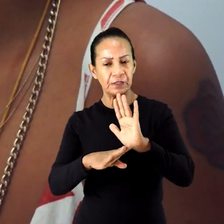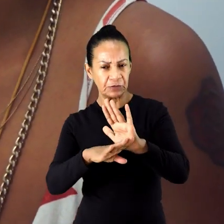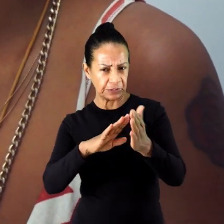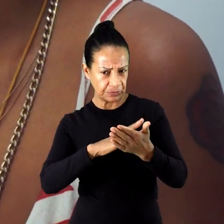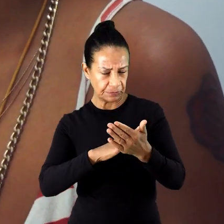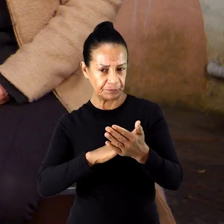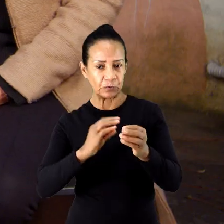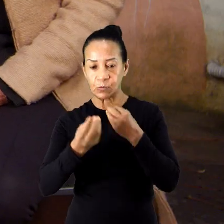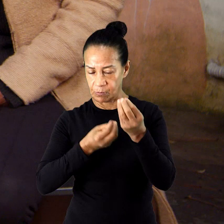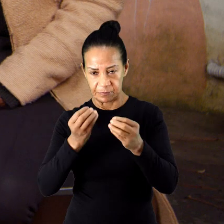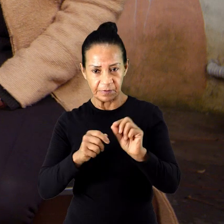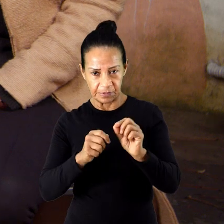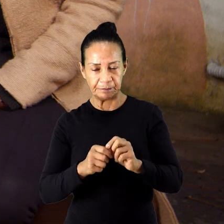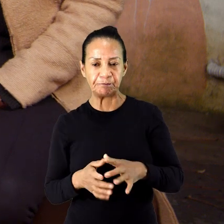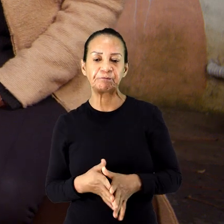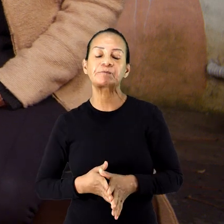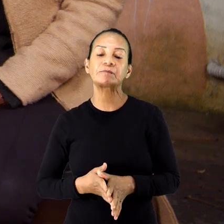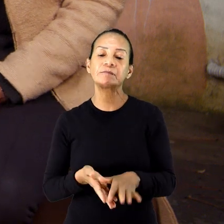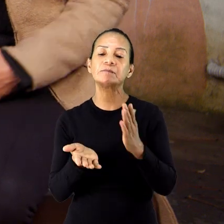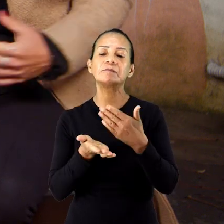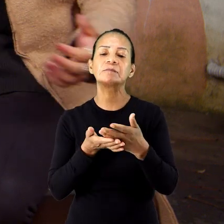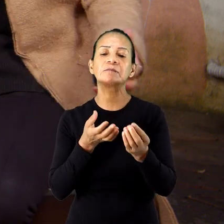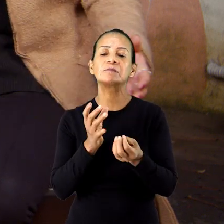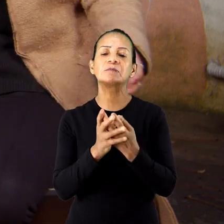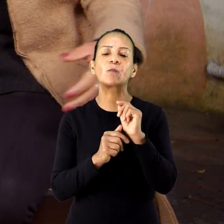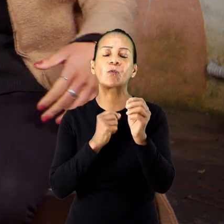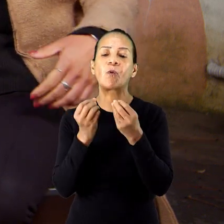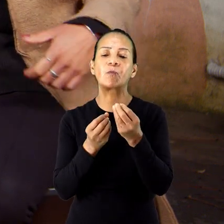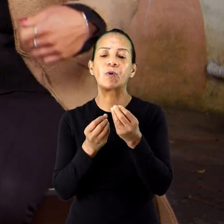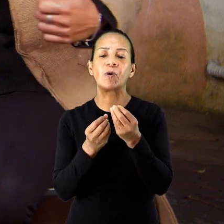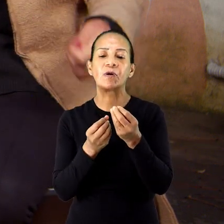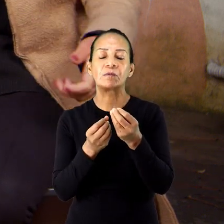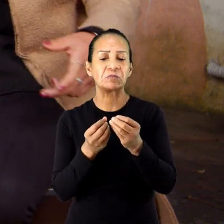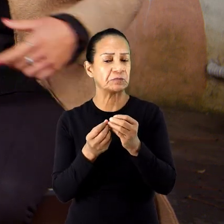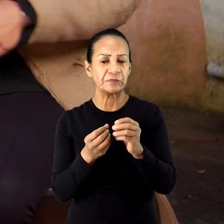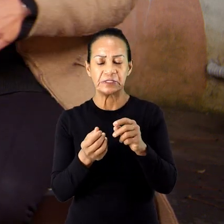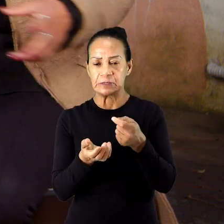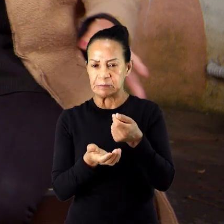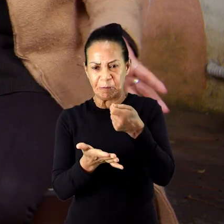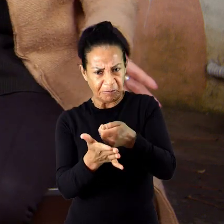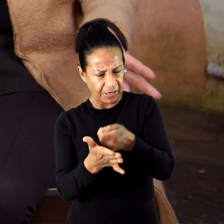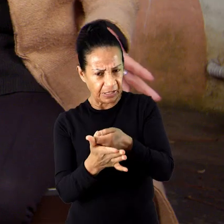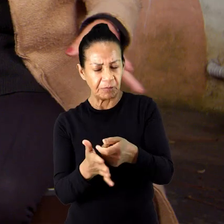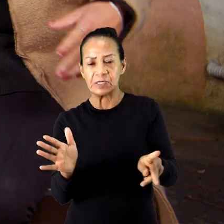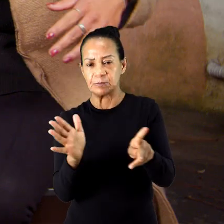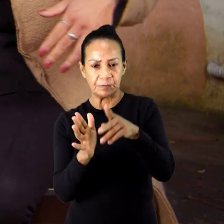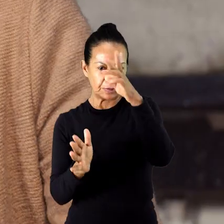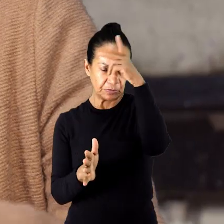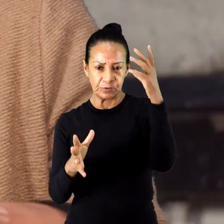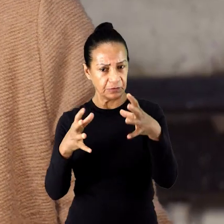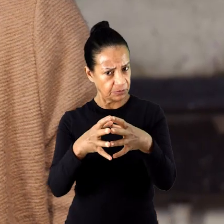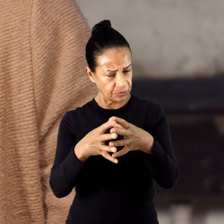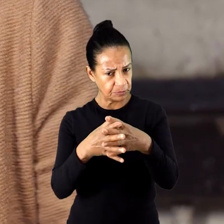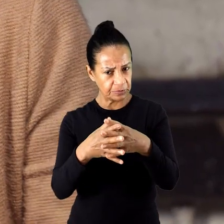uma sinopsezinha. No geral, as iniciativas, elas nascem sendo custeadas pelos próprios integrantes, né?